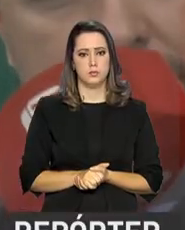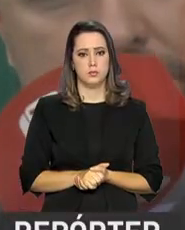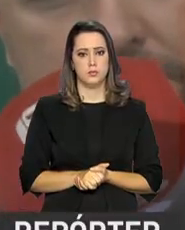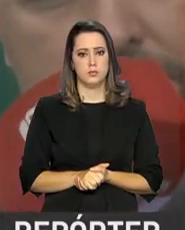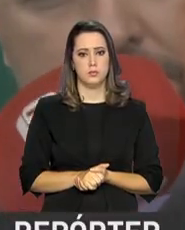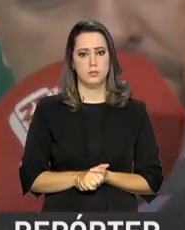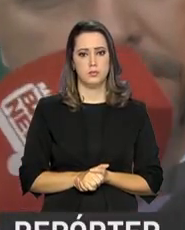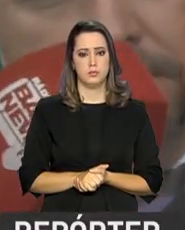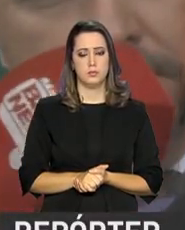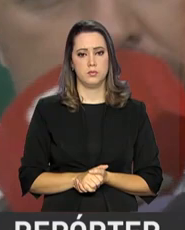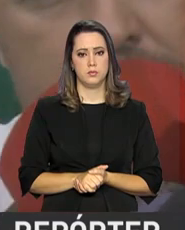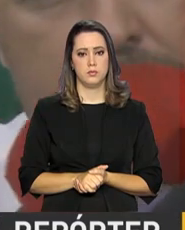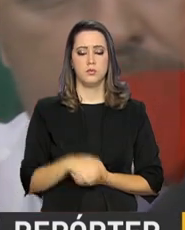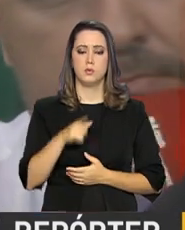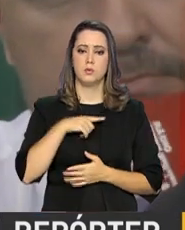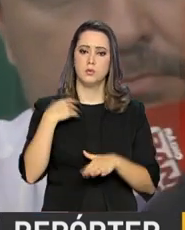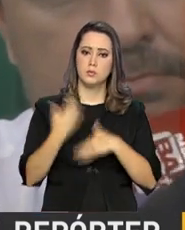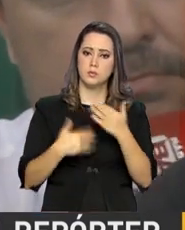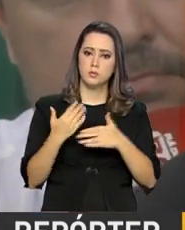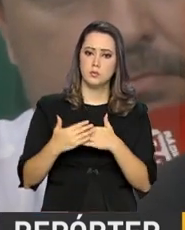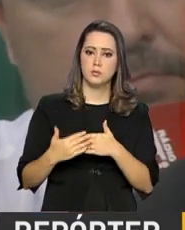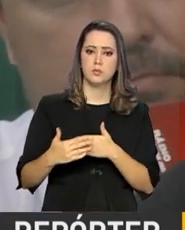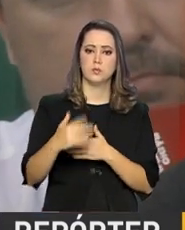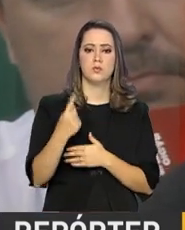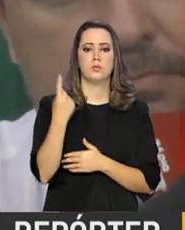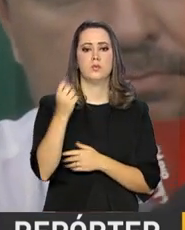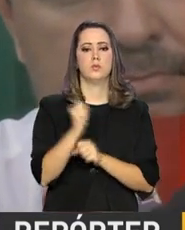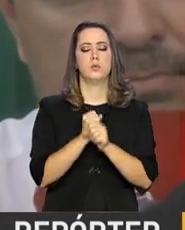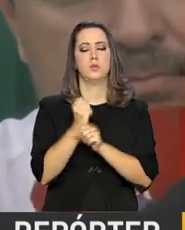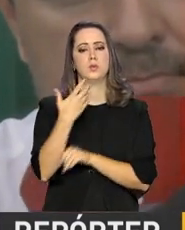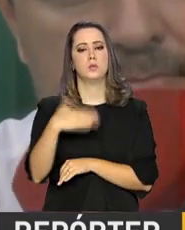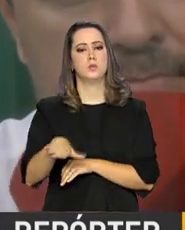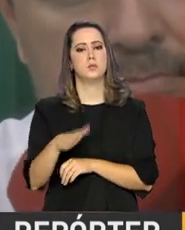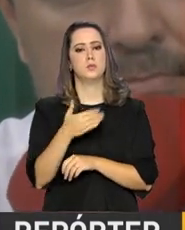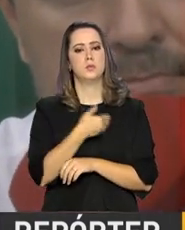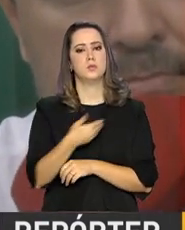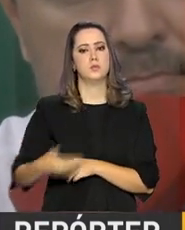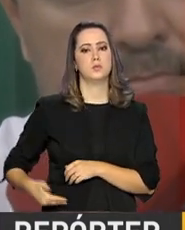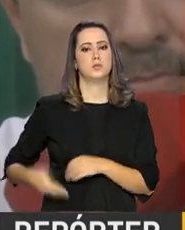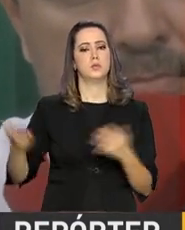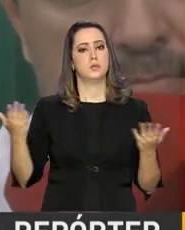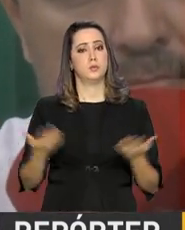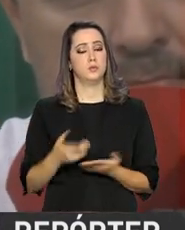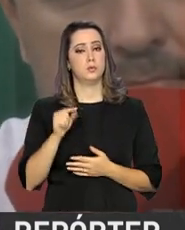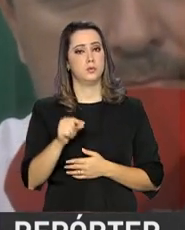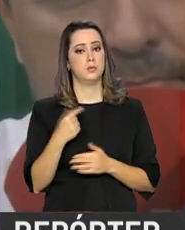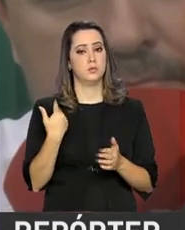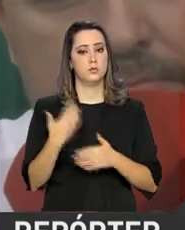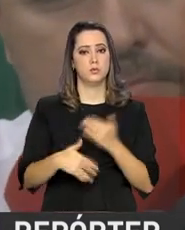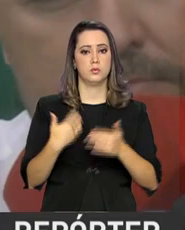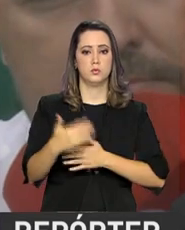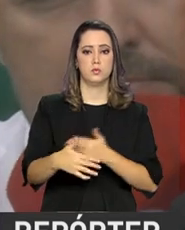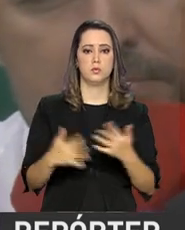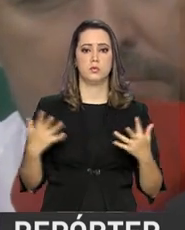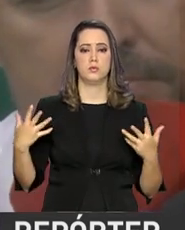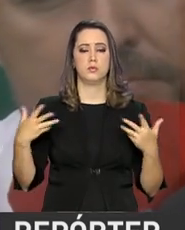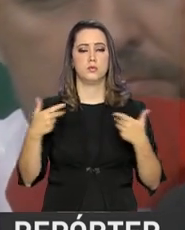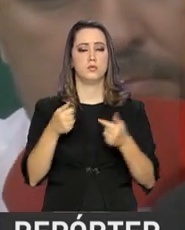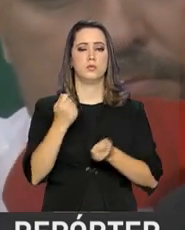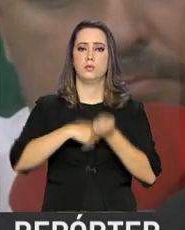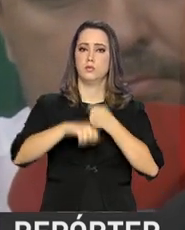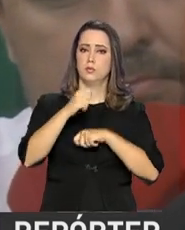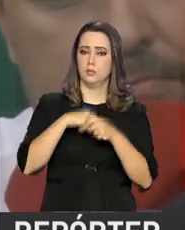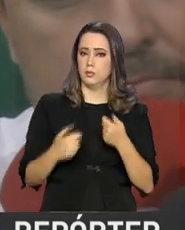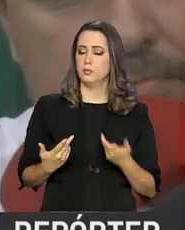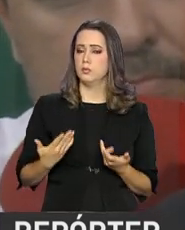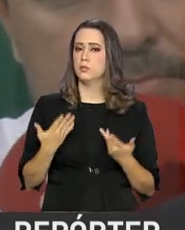nós temos ao longo de um ano e meio do governo atual um avanço extraordinário na economia